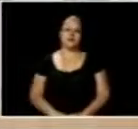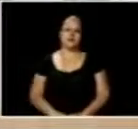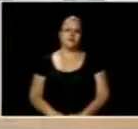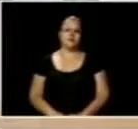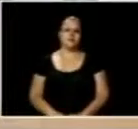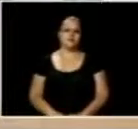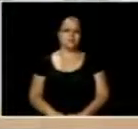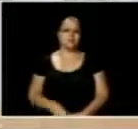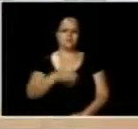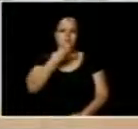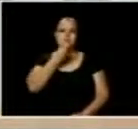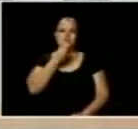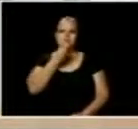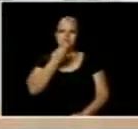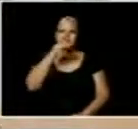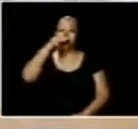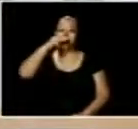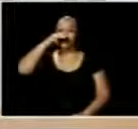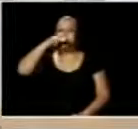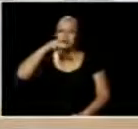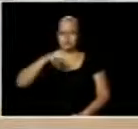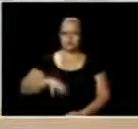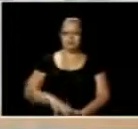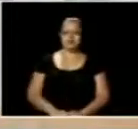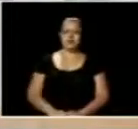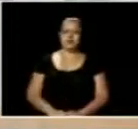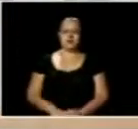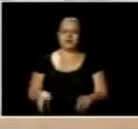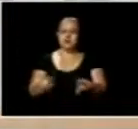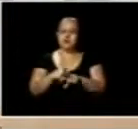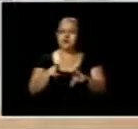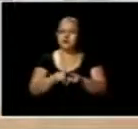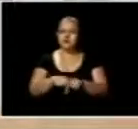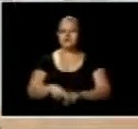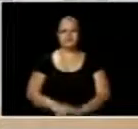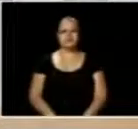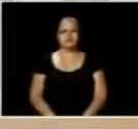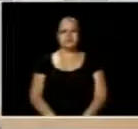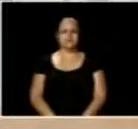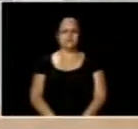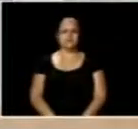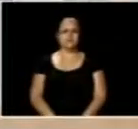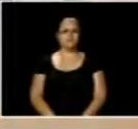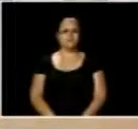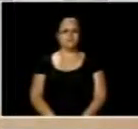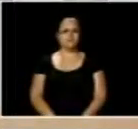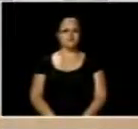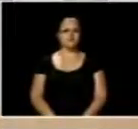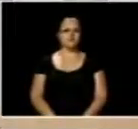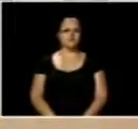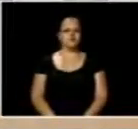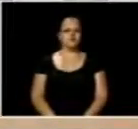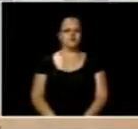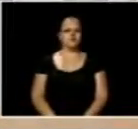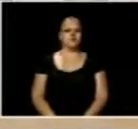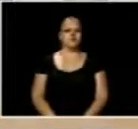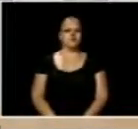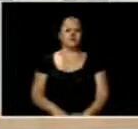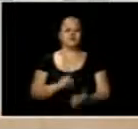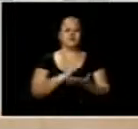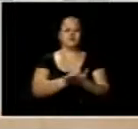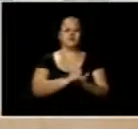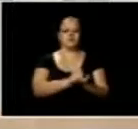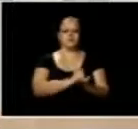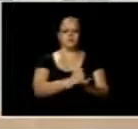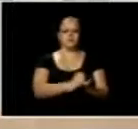senhor não atentar para quem vai ser o gestor dessa lei, não vai adiantar nada. Nós vamos colocar um excelente profissional, só que infelizmente